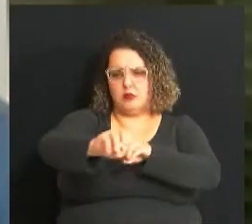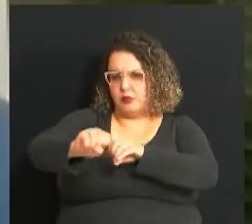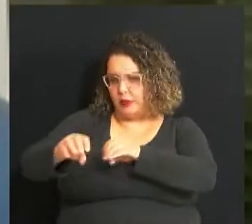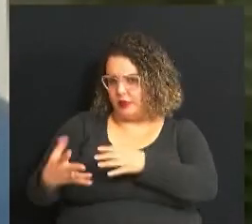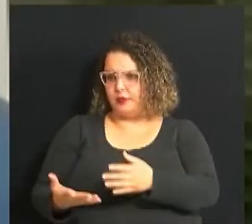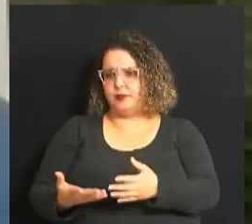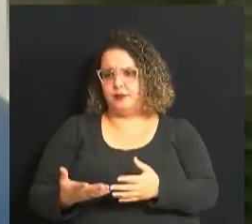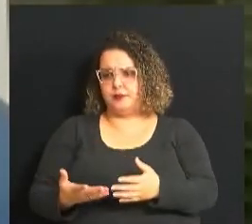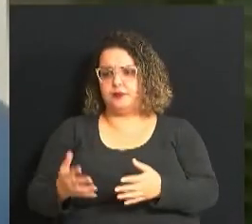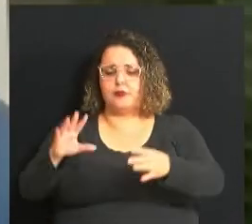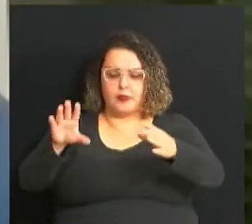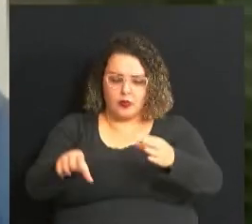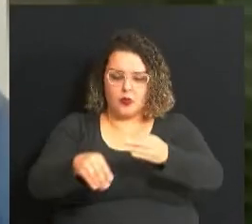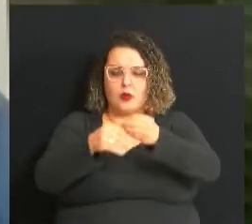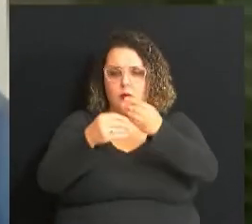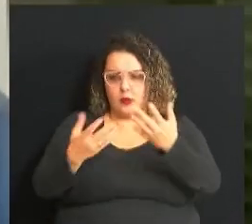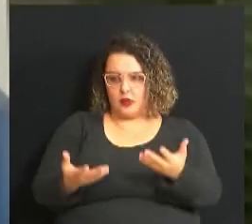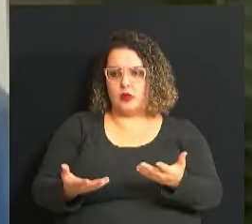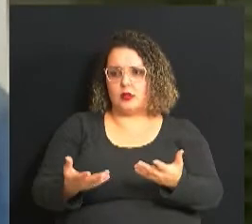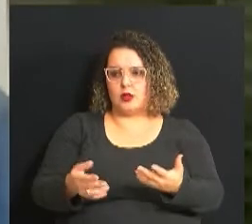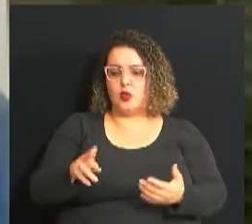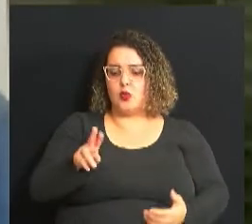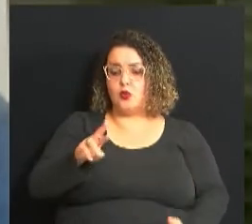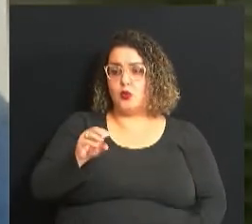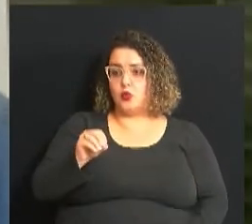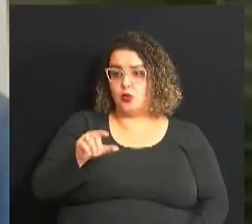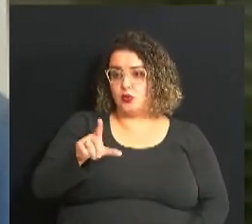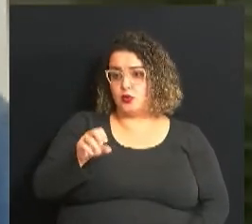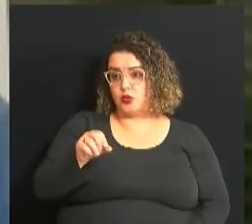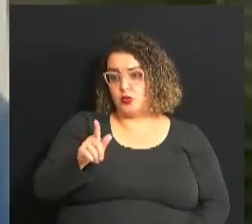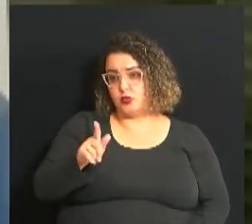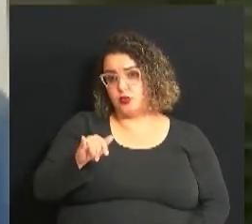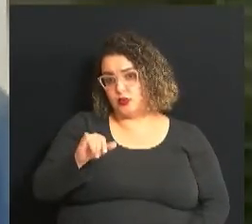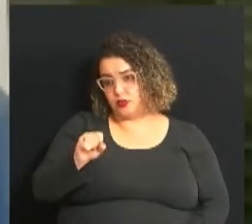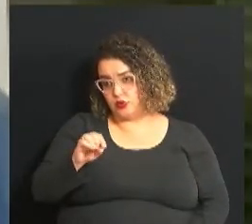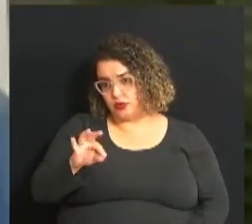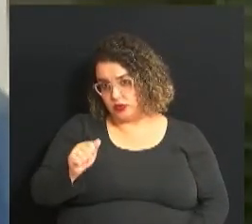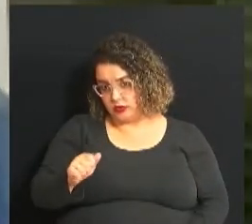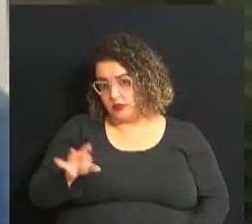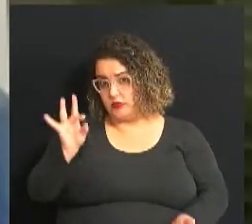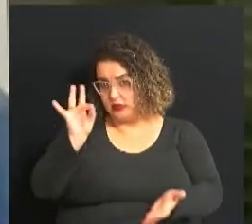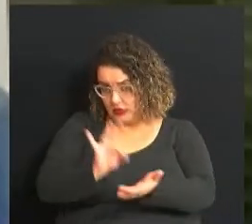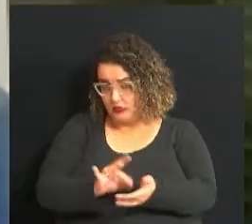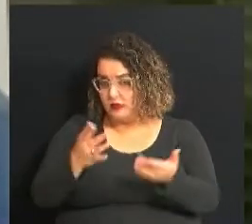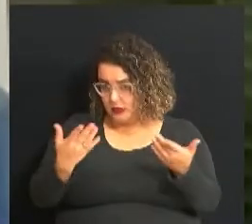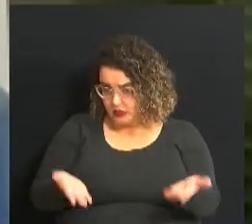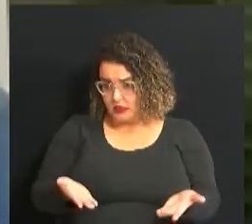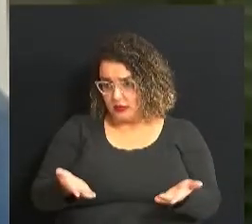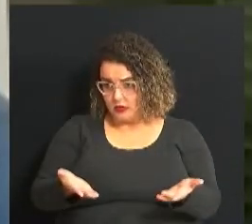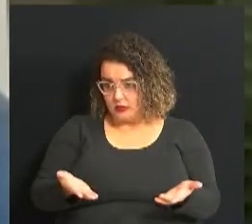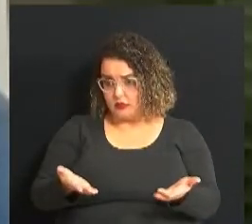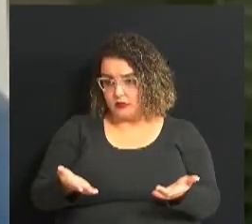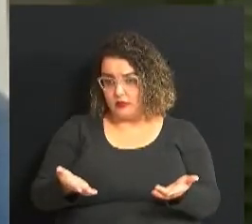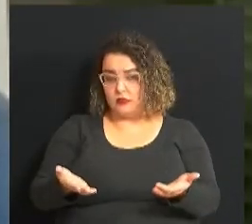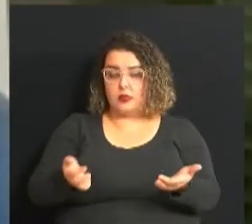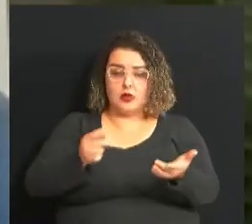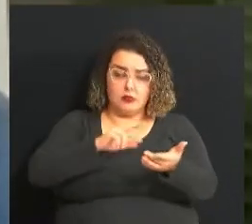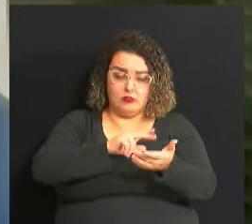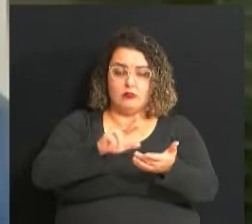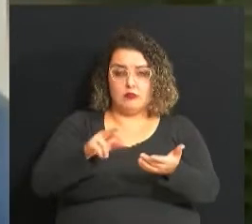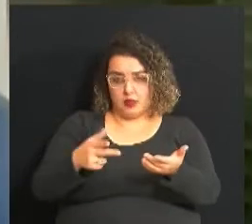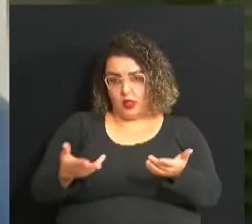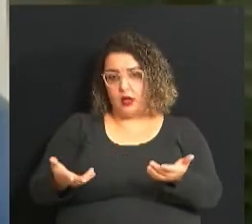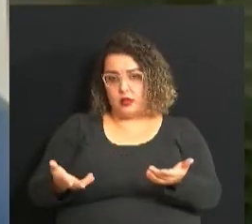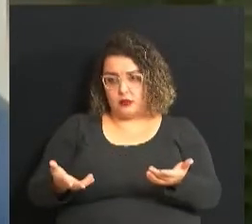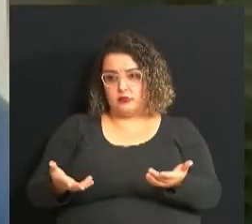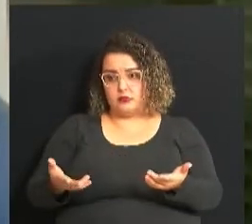dizer, complementares ao urologista para que ele se incentivasse a isso. Então, muitos realmente eles